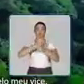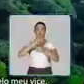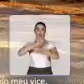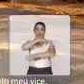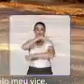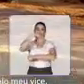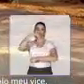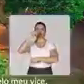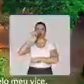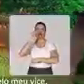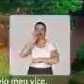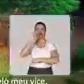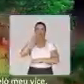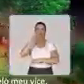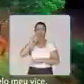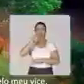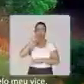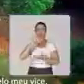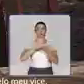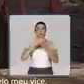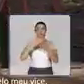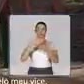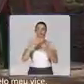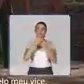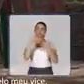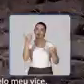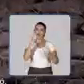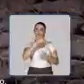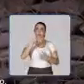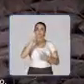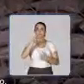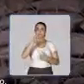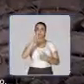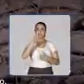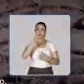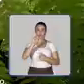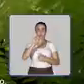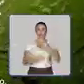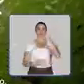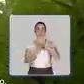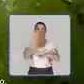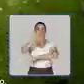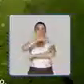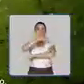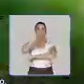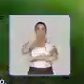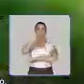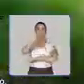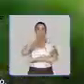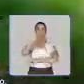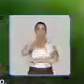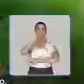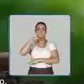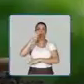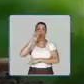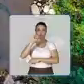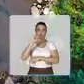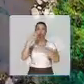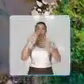as obras do Parque Macambira Nicuns, iniciadas pelo meu vice, professor Pedro Wilson, e criar o Parque Linear do